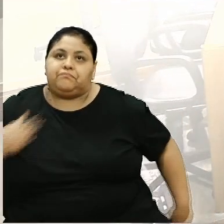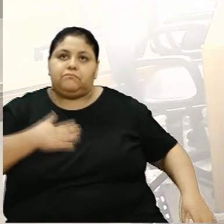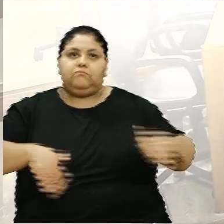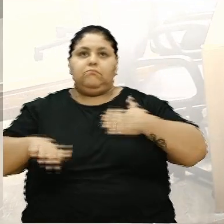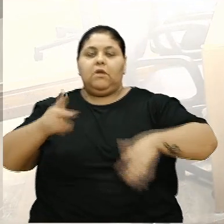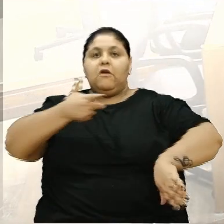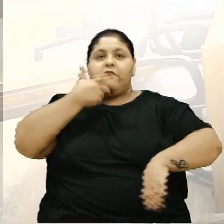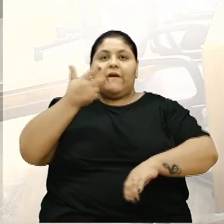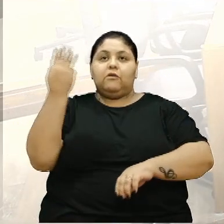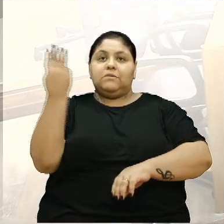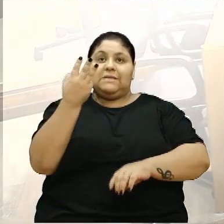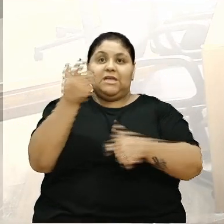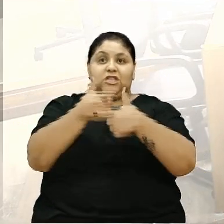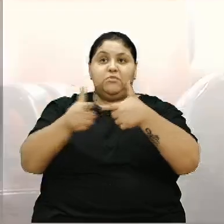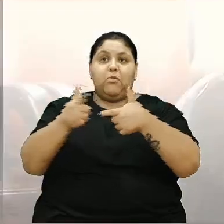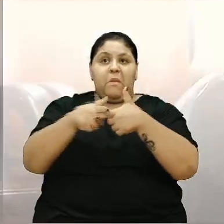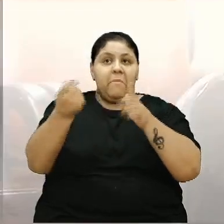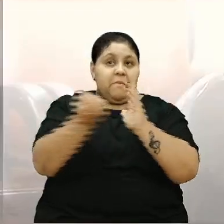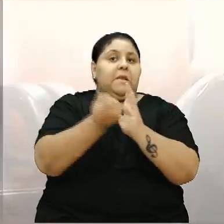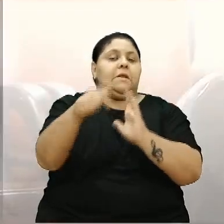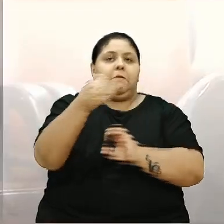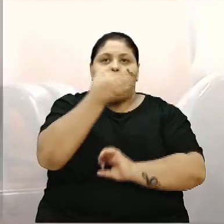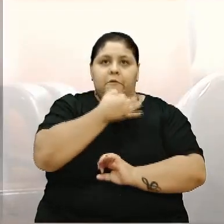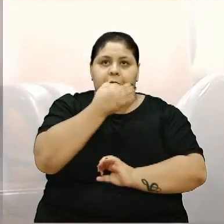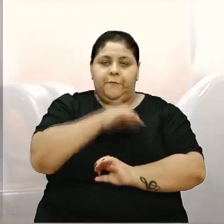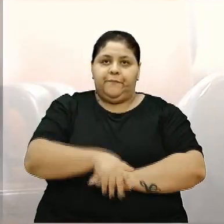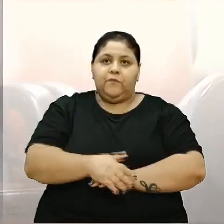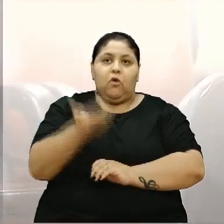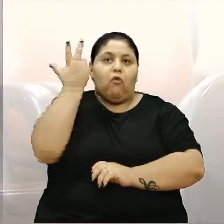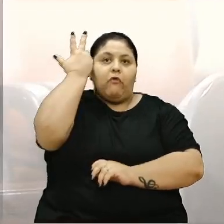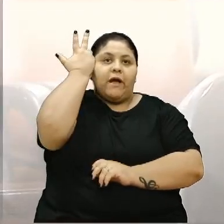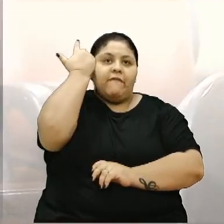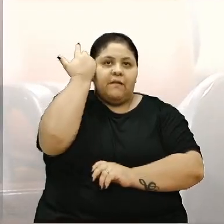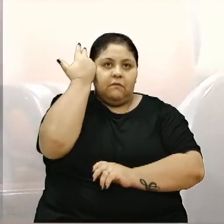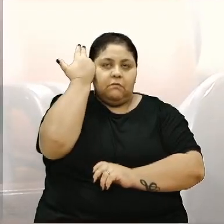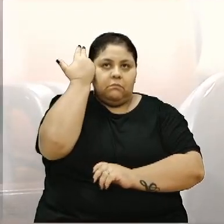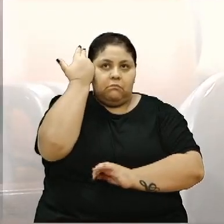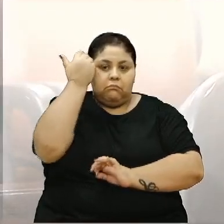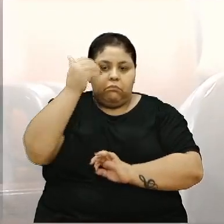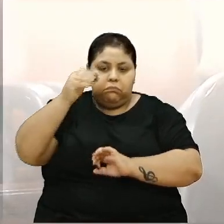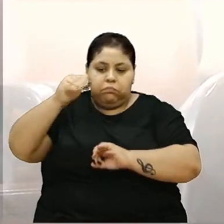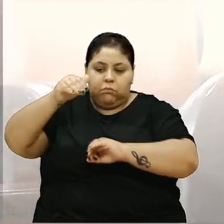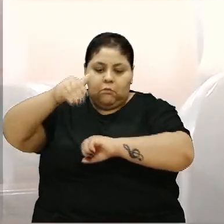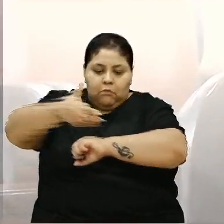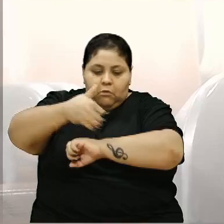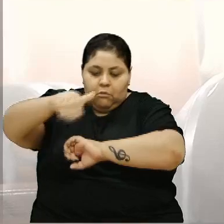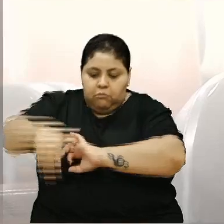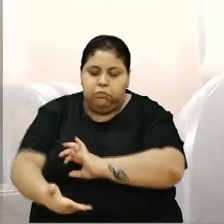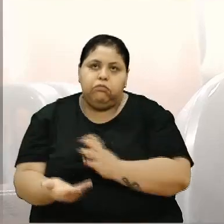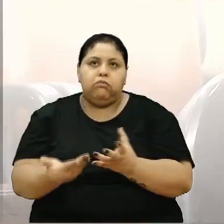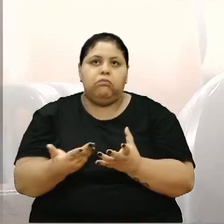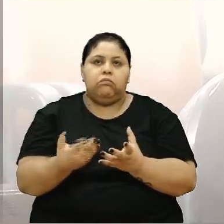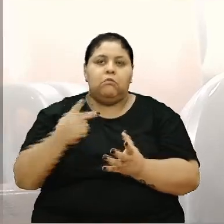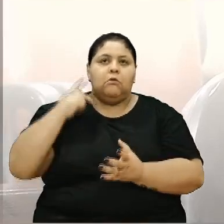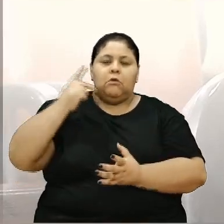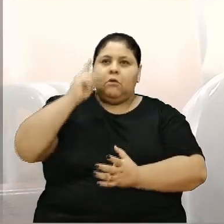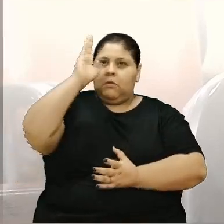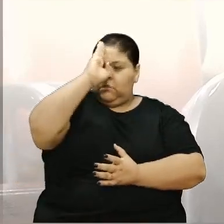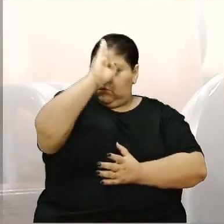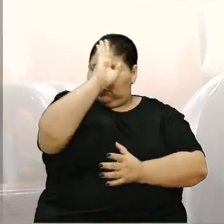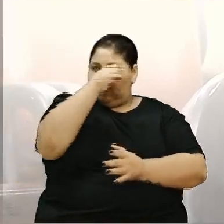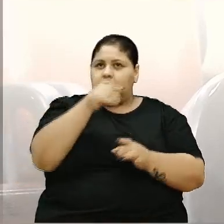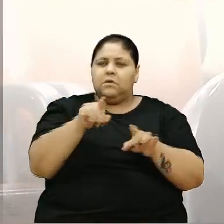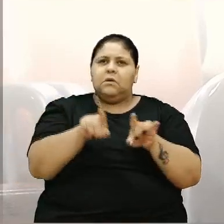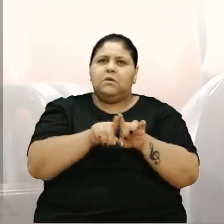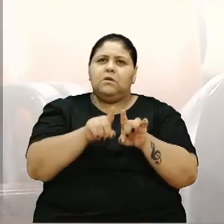capital, vereador, como o senhor fala. A questão do cavalo que caiu num buraco. O vereador Bressan trouxe um caso que há um